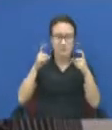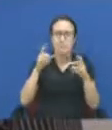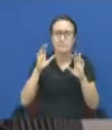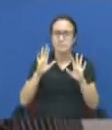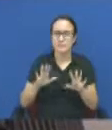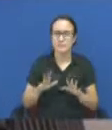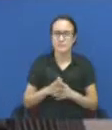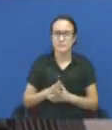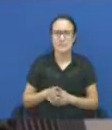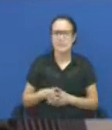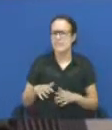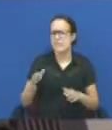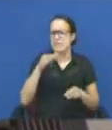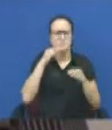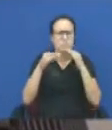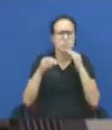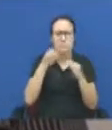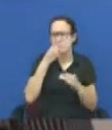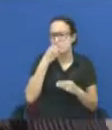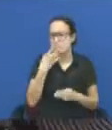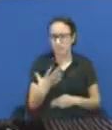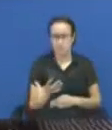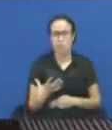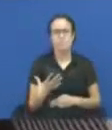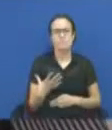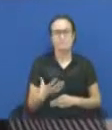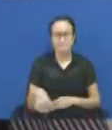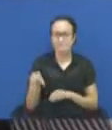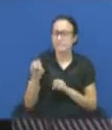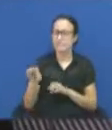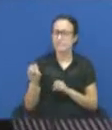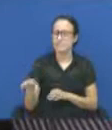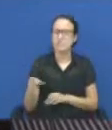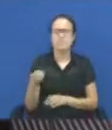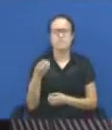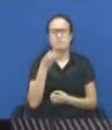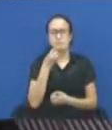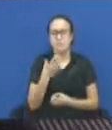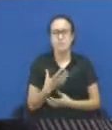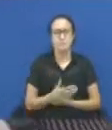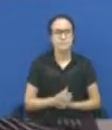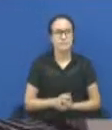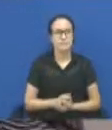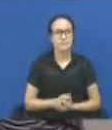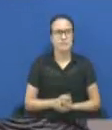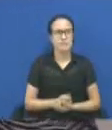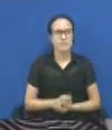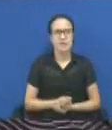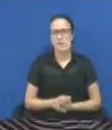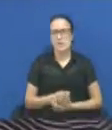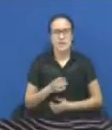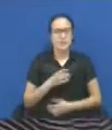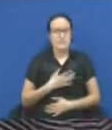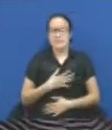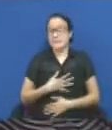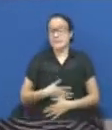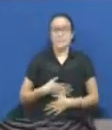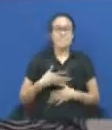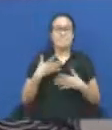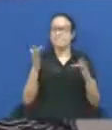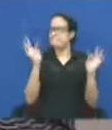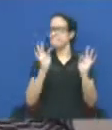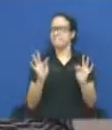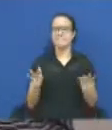eram chamativas e educativas para nossos jovens. Sem nenhum medo de ser feliz, dizer que